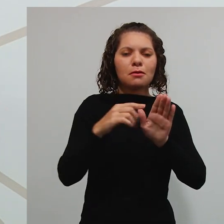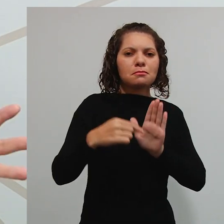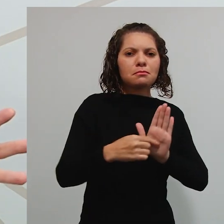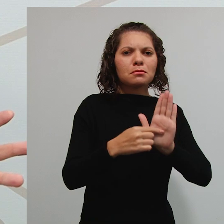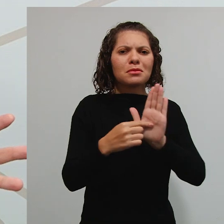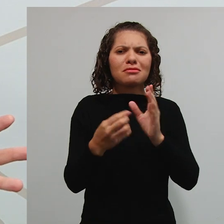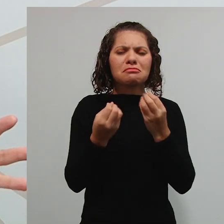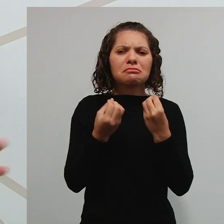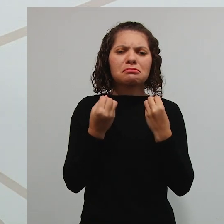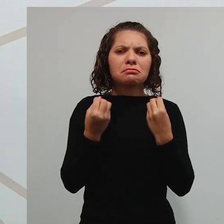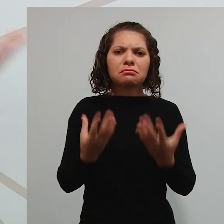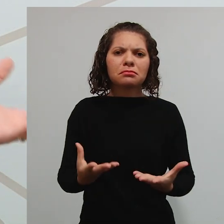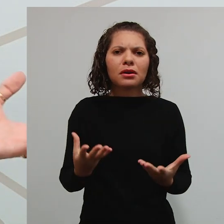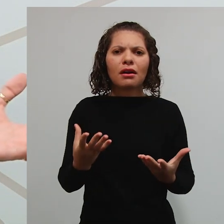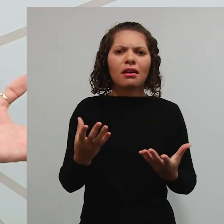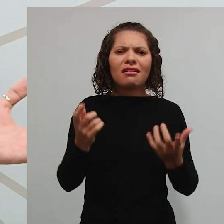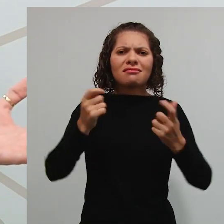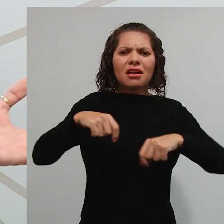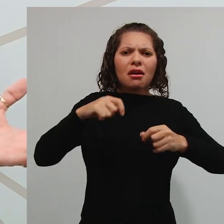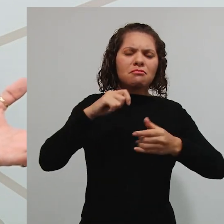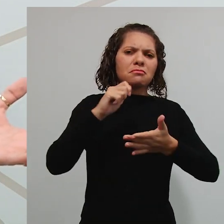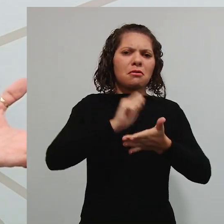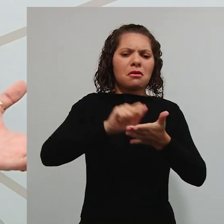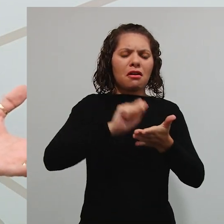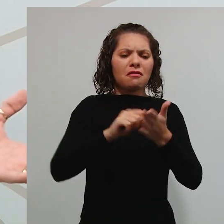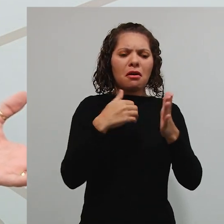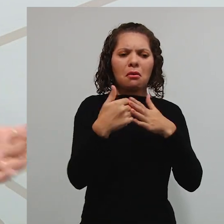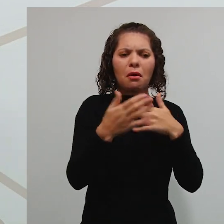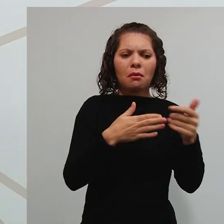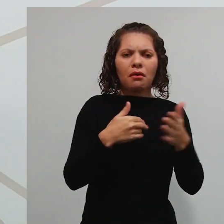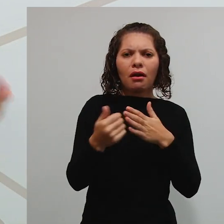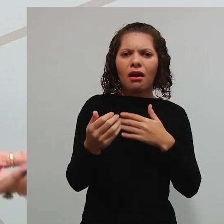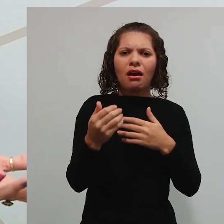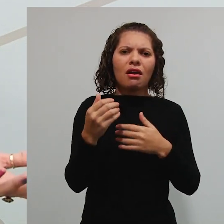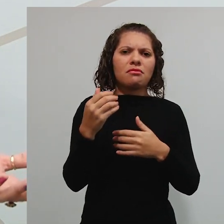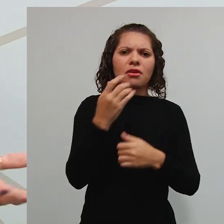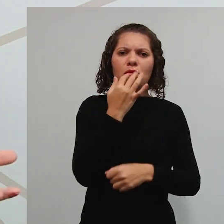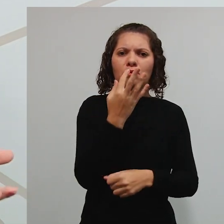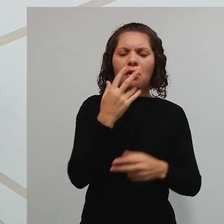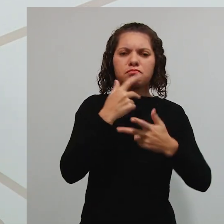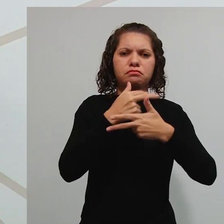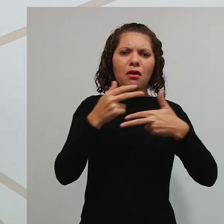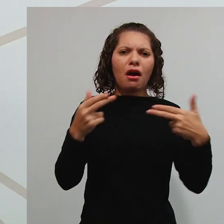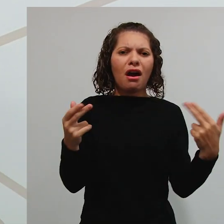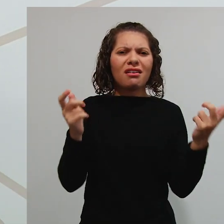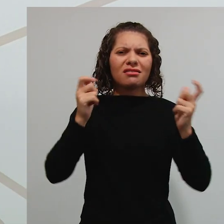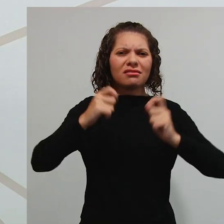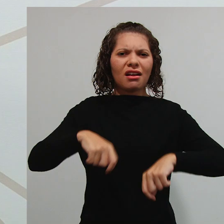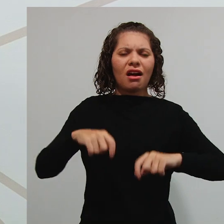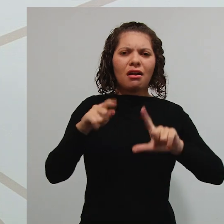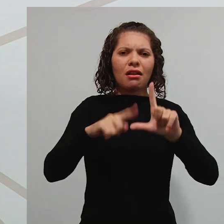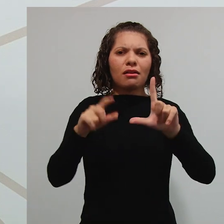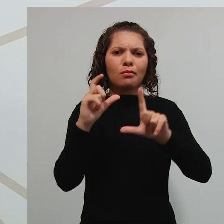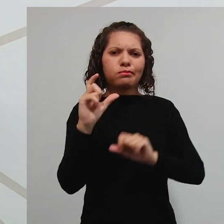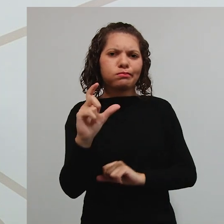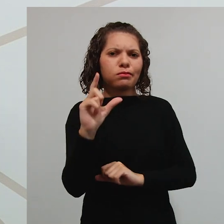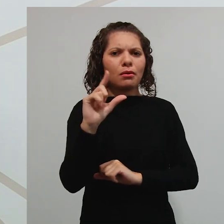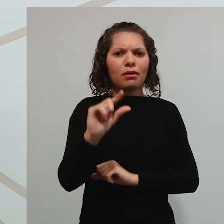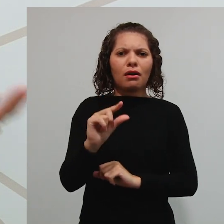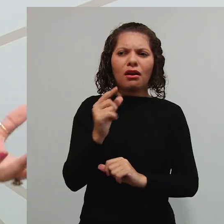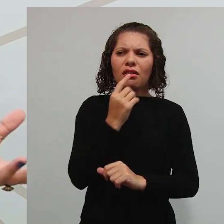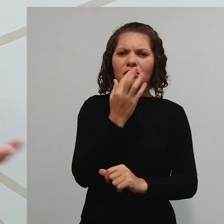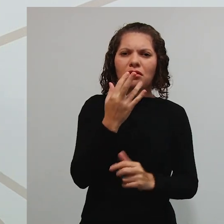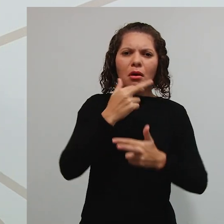que serve isso, professor? A gente podia escrever de qualquer cor, verde no branco, amarelo no azul, com letra grande, com letra